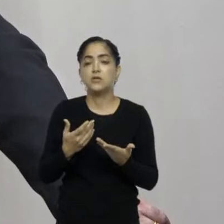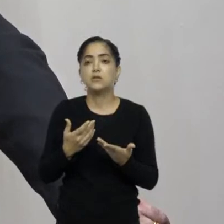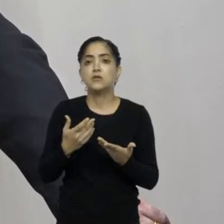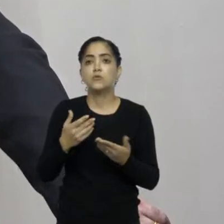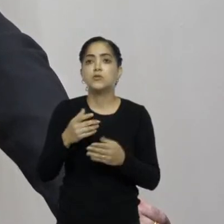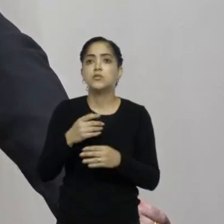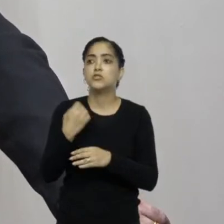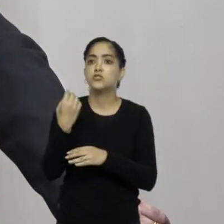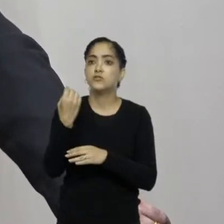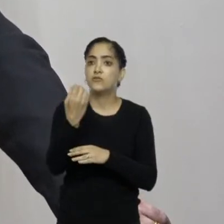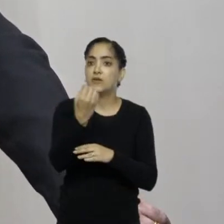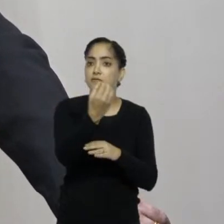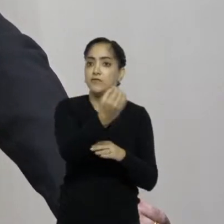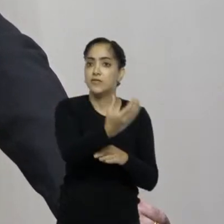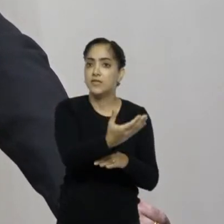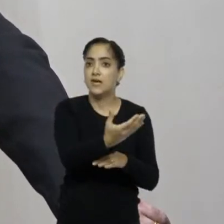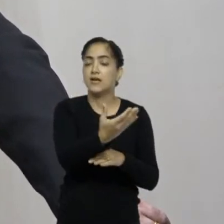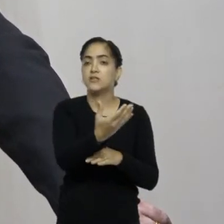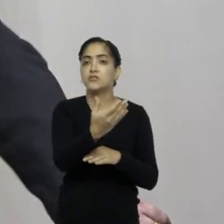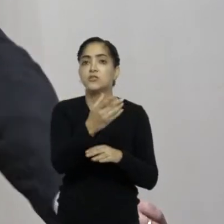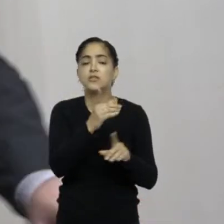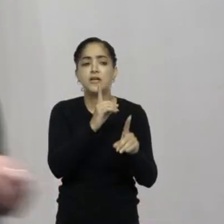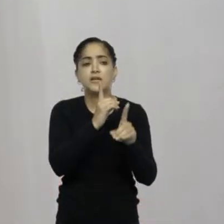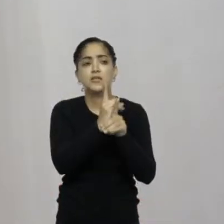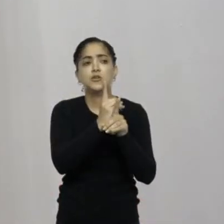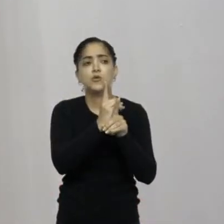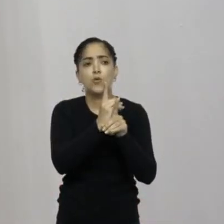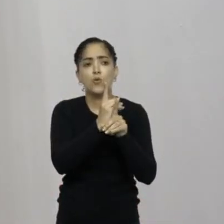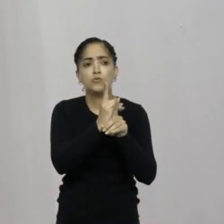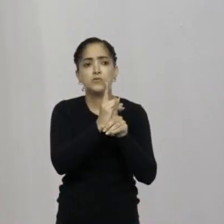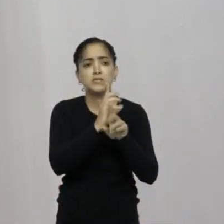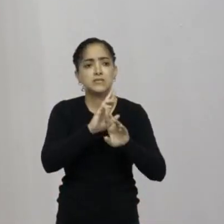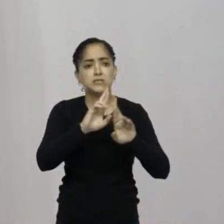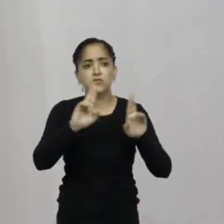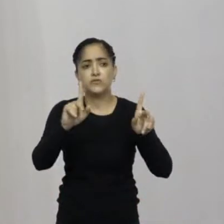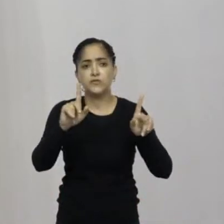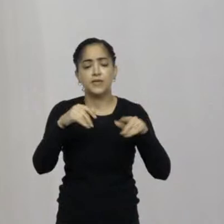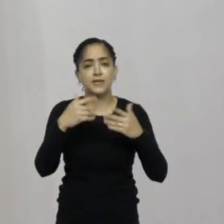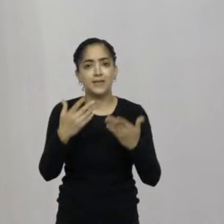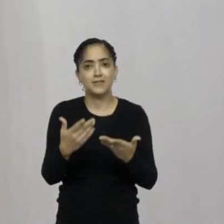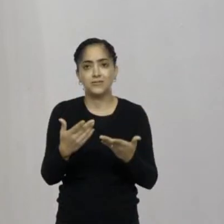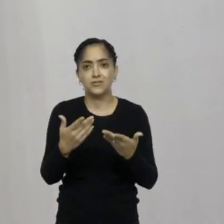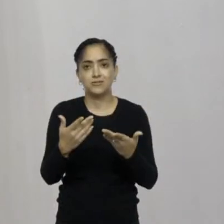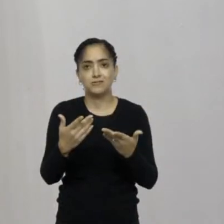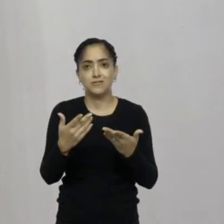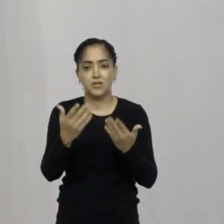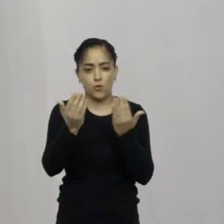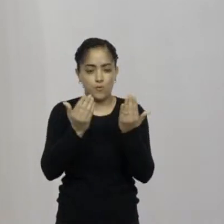Catarina e se defronta com uma realidade totalmente diferente da nossa.